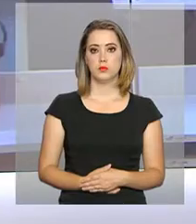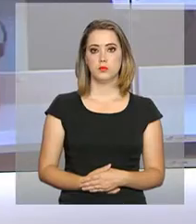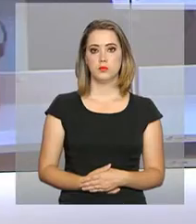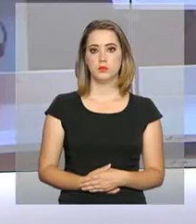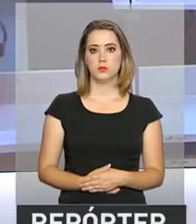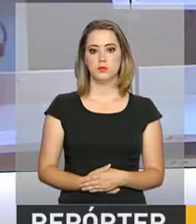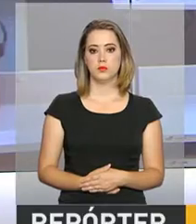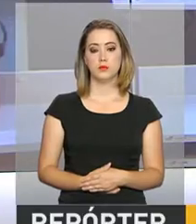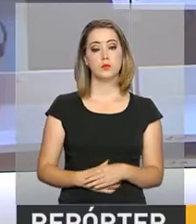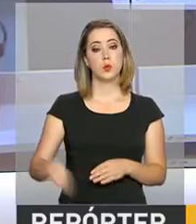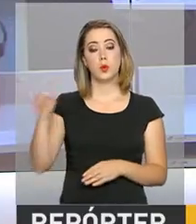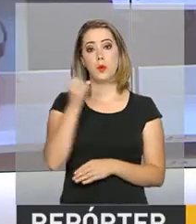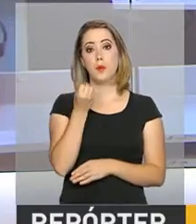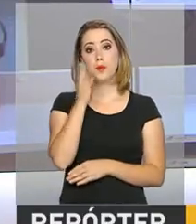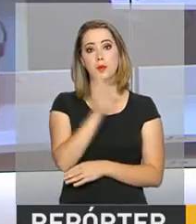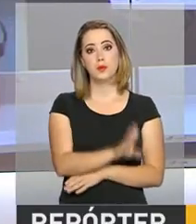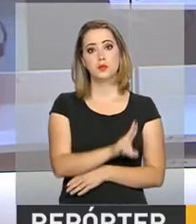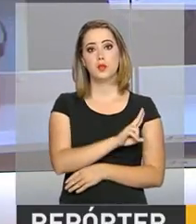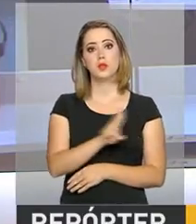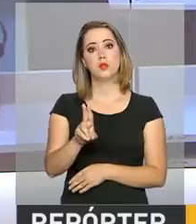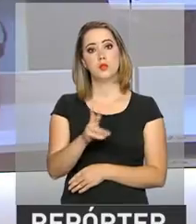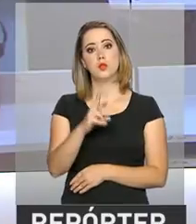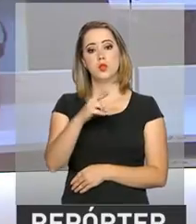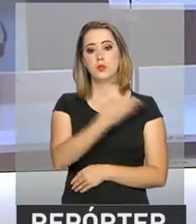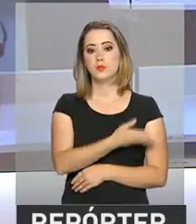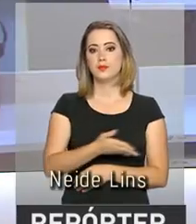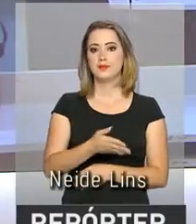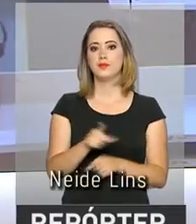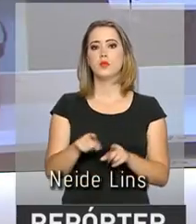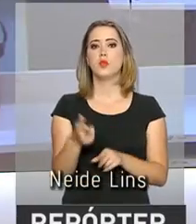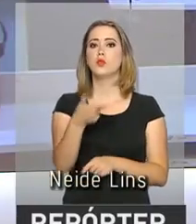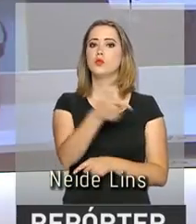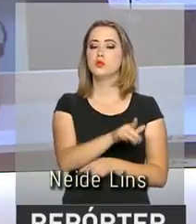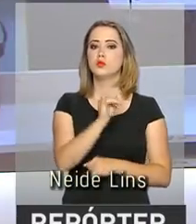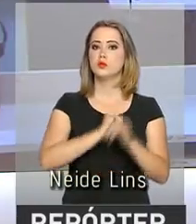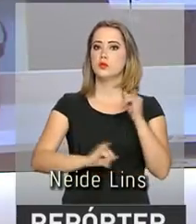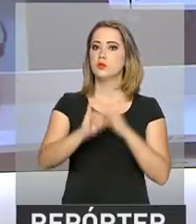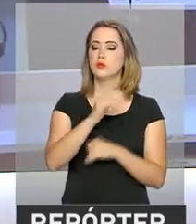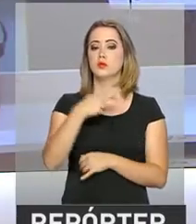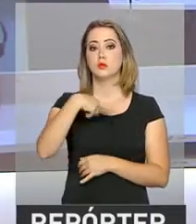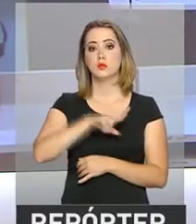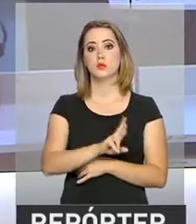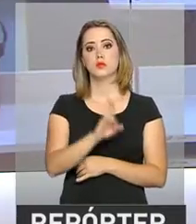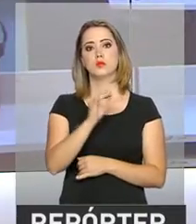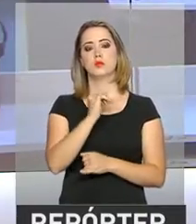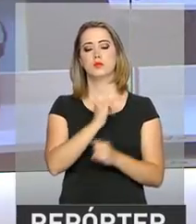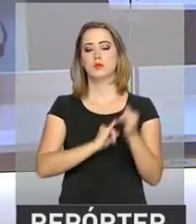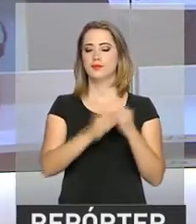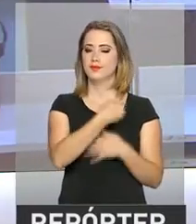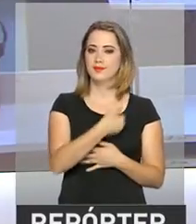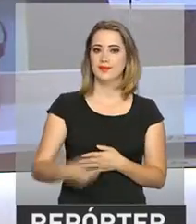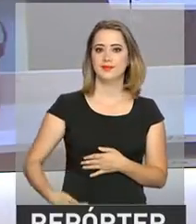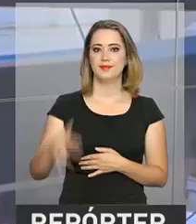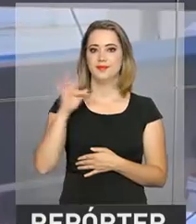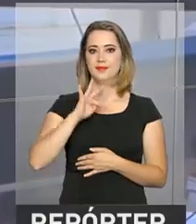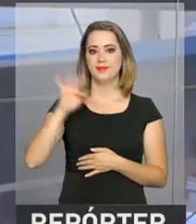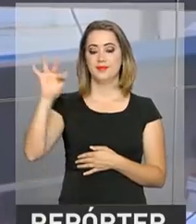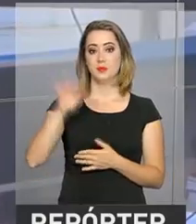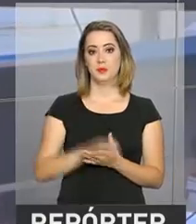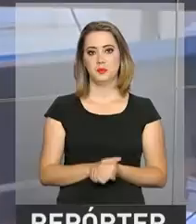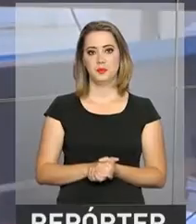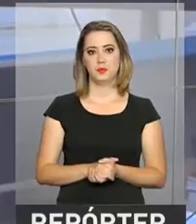o a boa tarde eu sou o roberto camargo nós estamos de volta com o repórter nbr e as notícias do governo federal